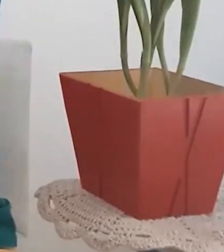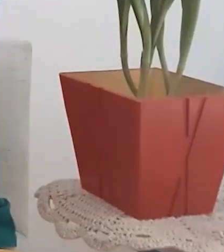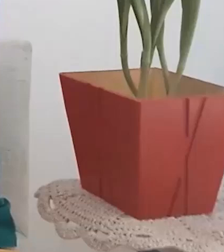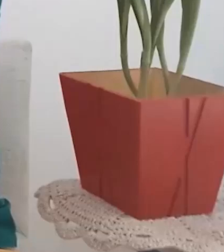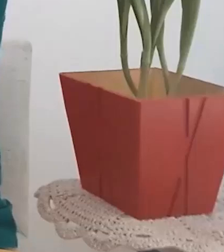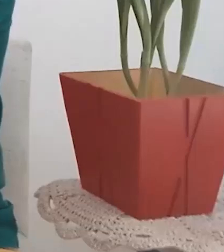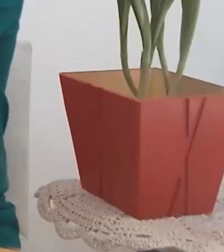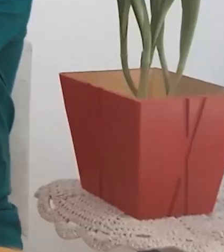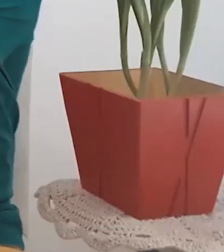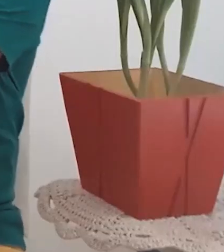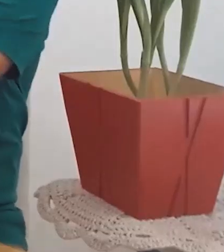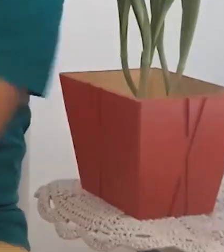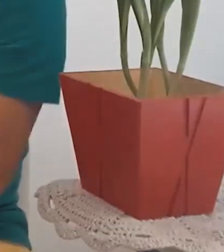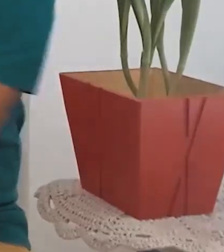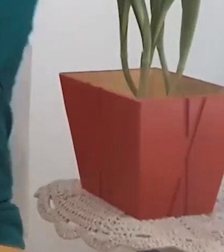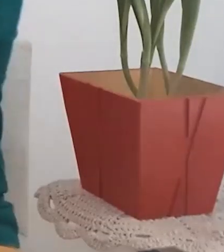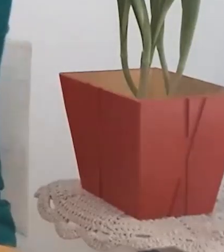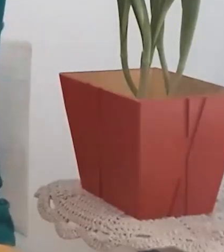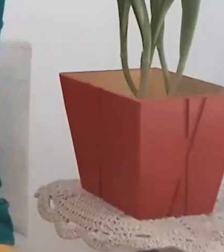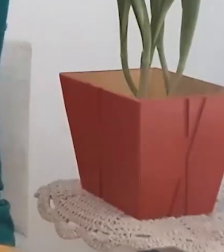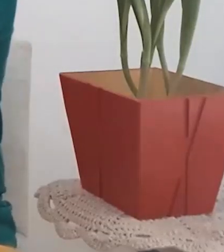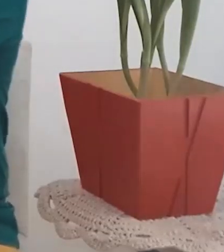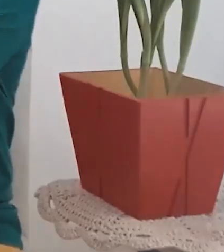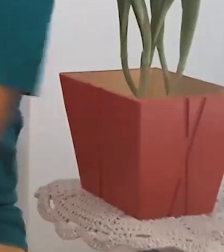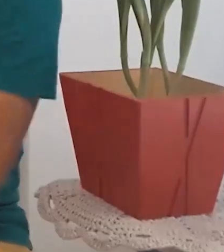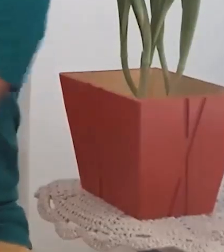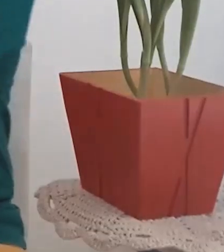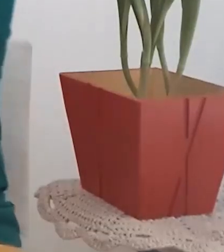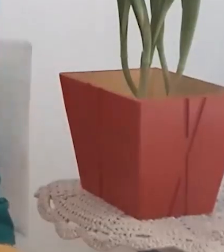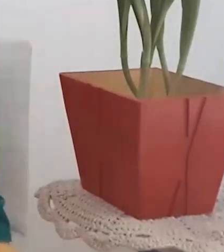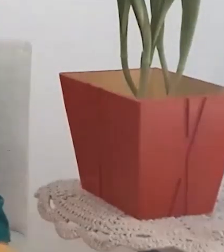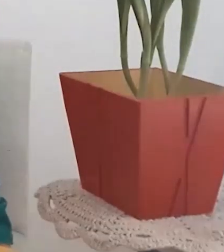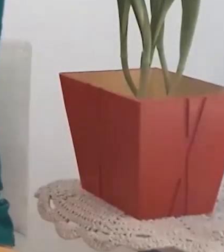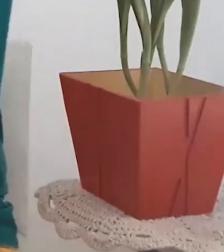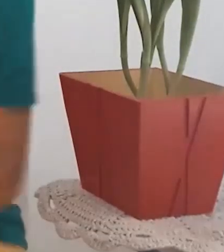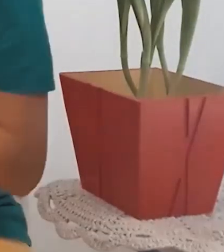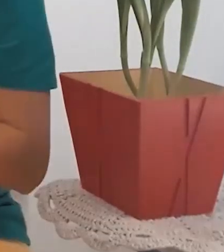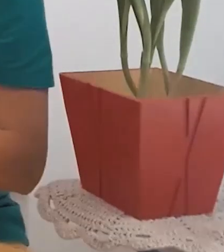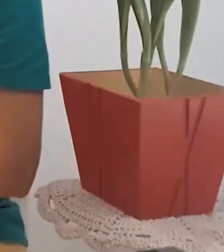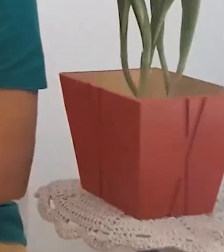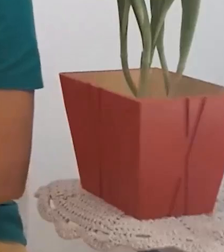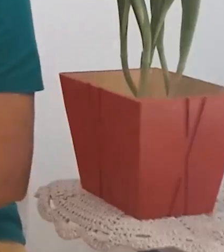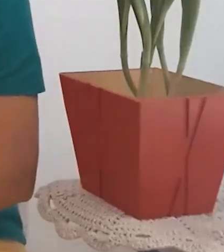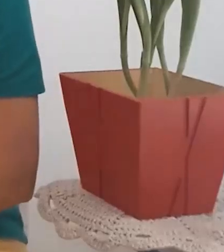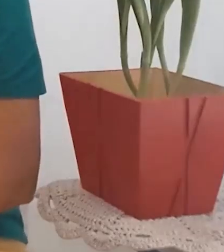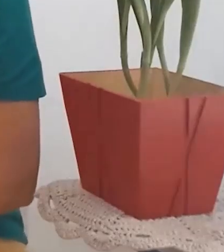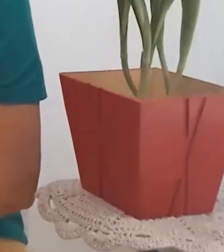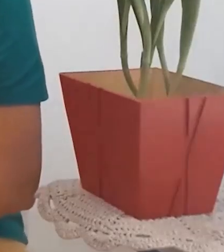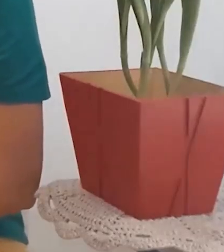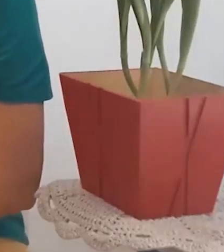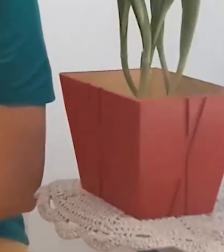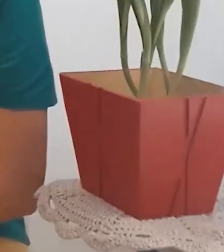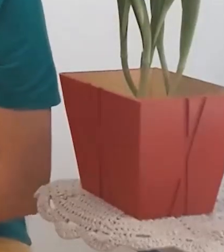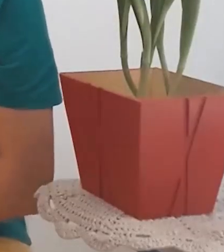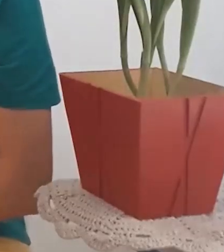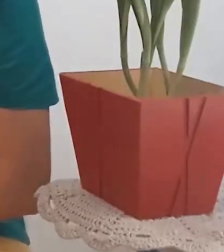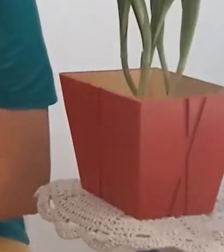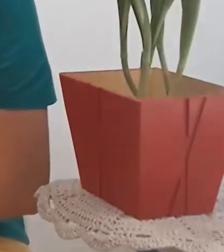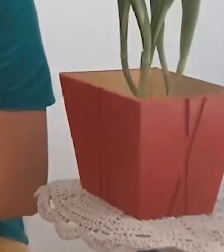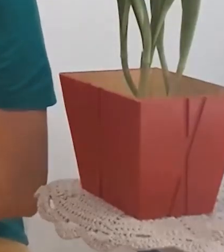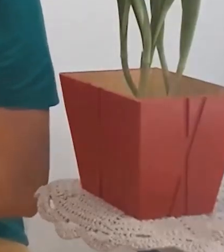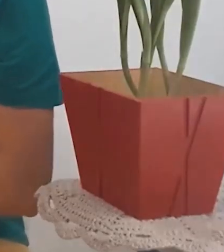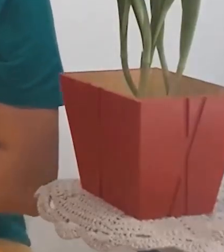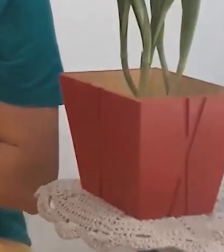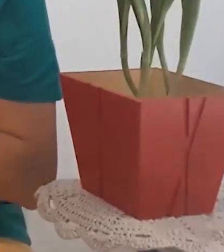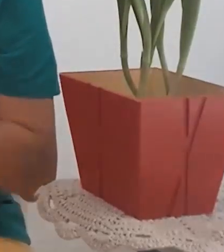De novo. E de novo. Ué, Ah,